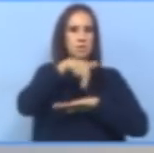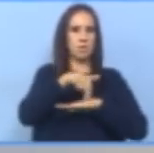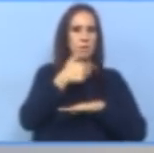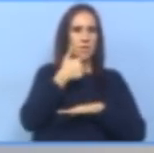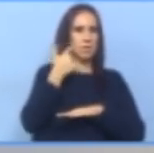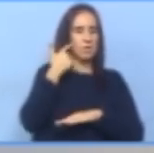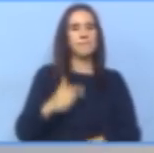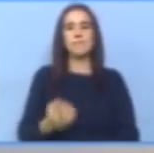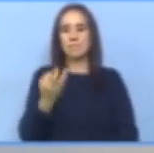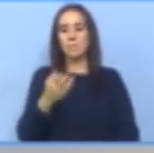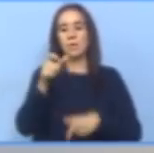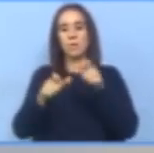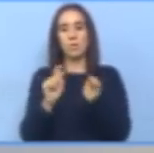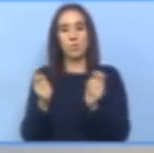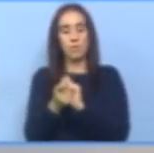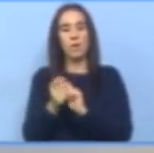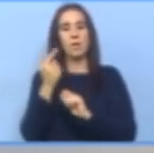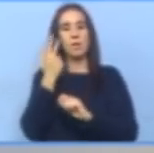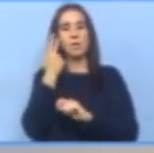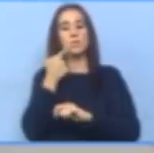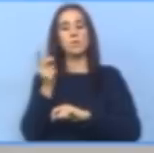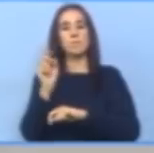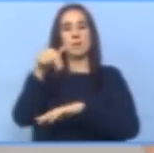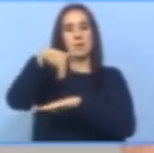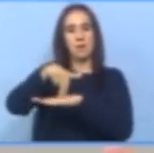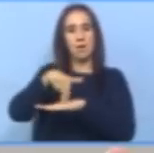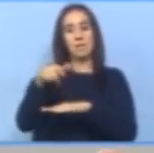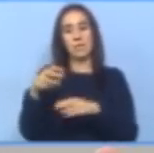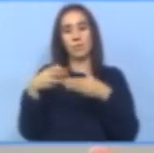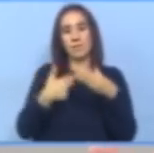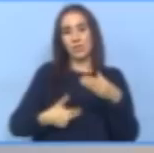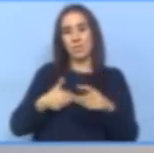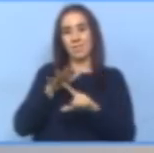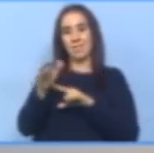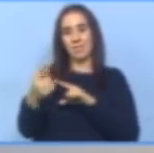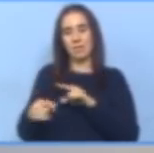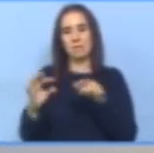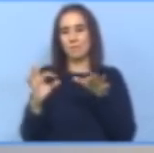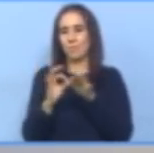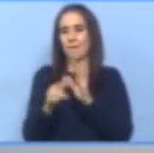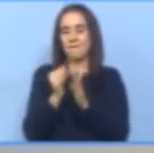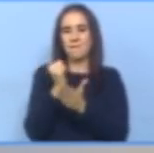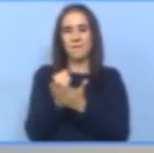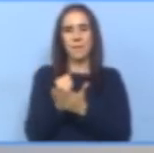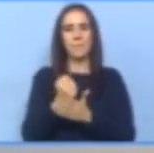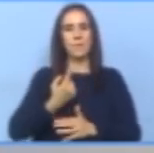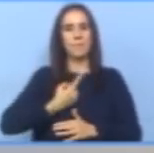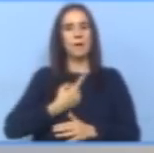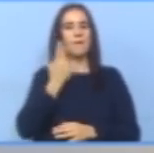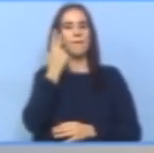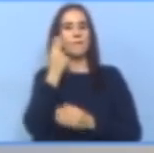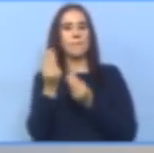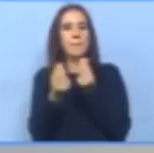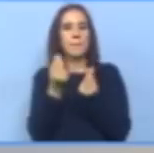renovada a partir da ressurreição, e que isto depois tem consequências para as comunidades cristãs. Interessa-me sempre essa ponte de que elas devem viver de